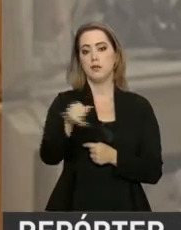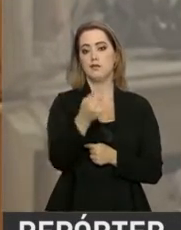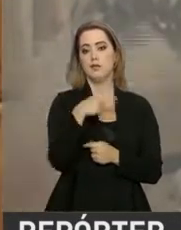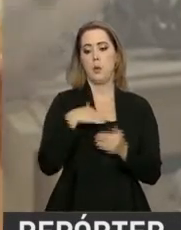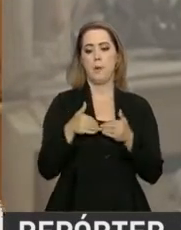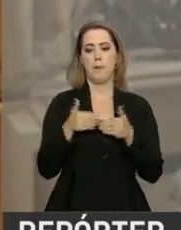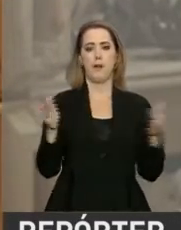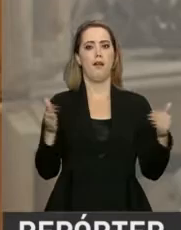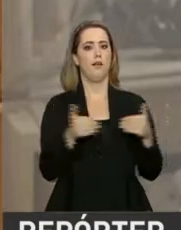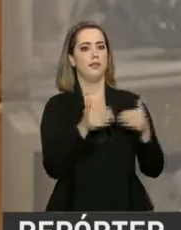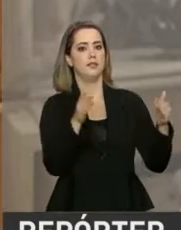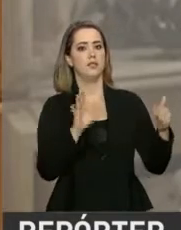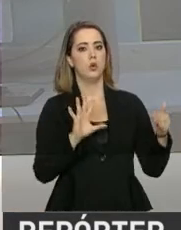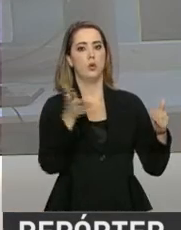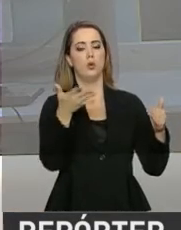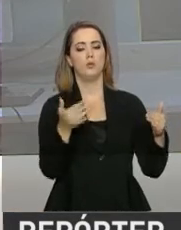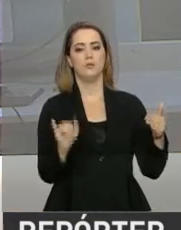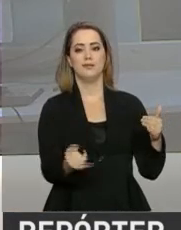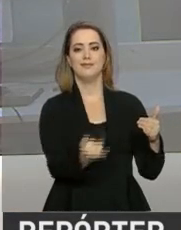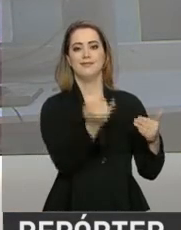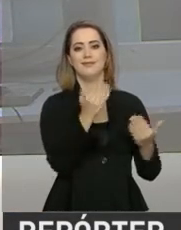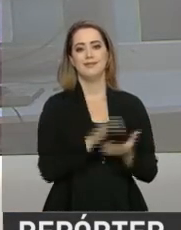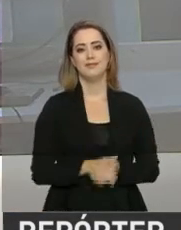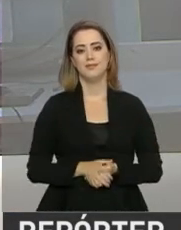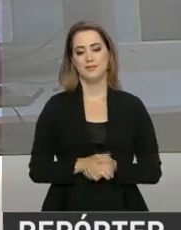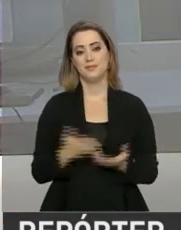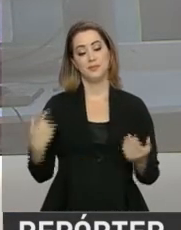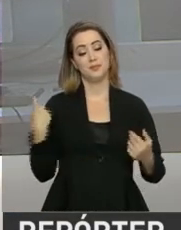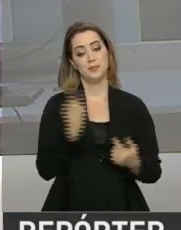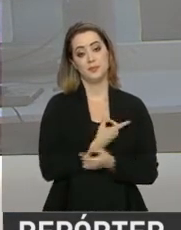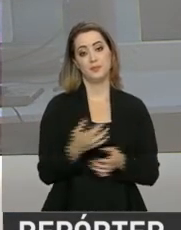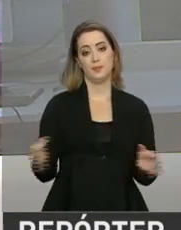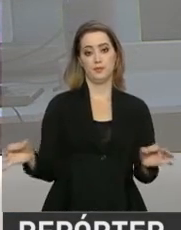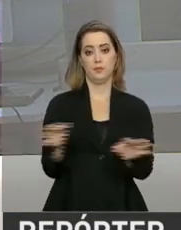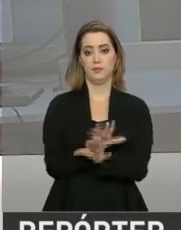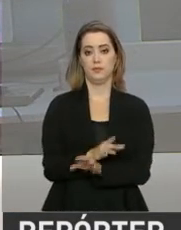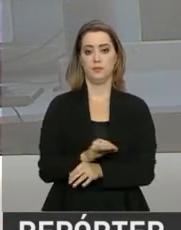as portas para muitas outras coisas. O repórter NBR